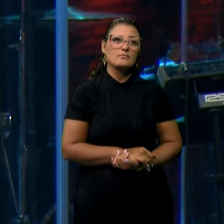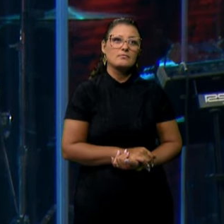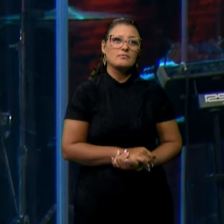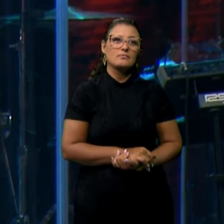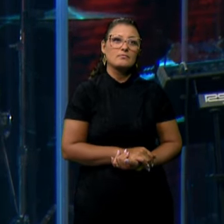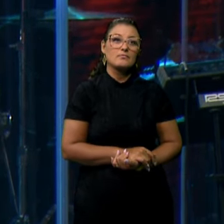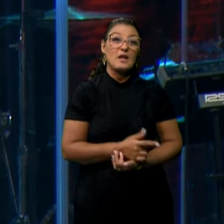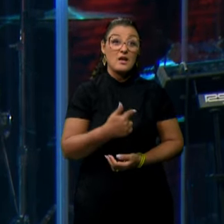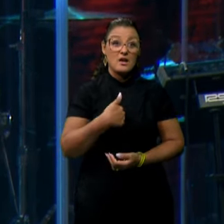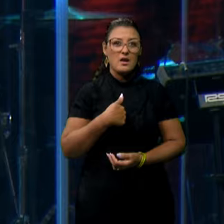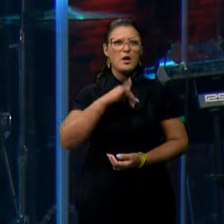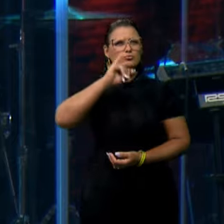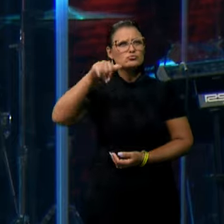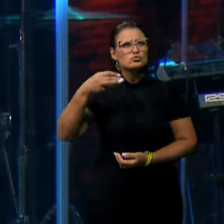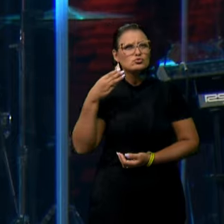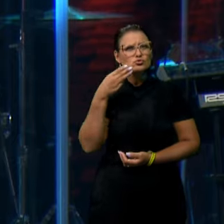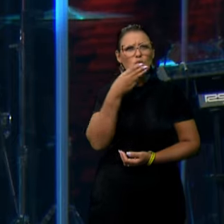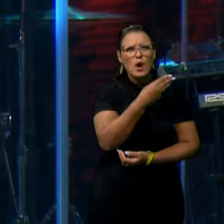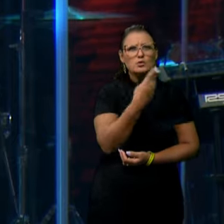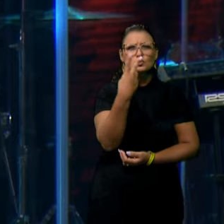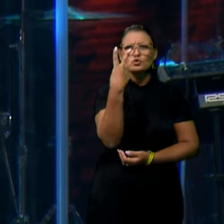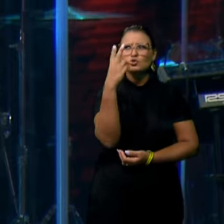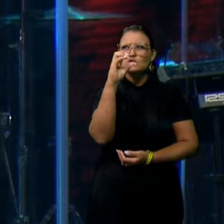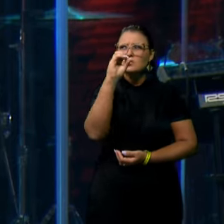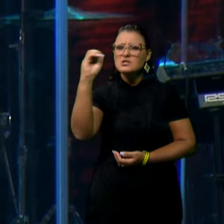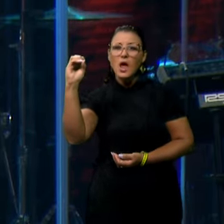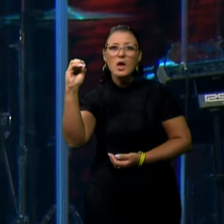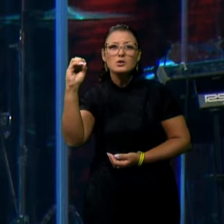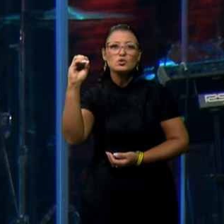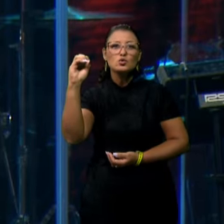eu estou jejuando mais de 200 dias